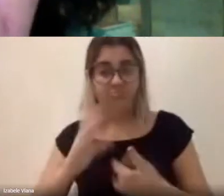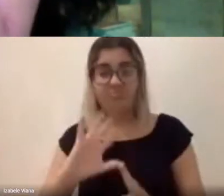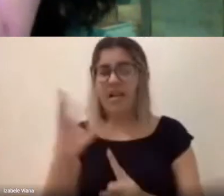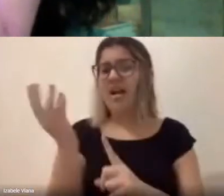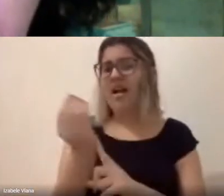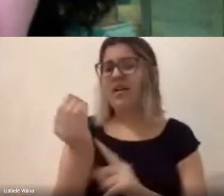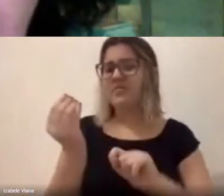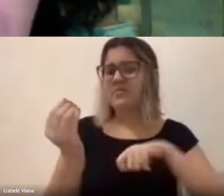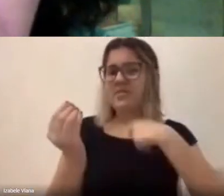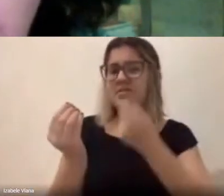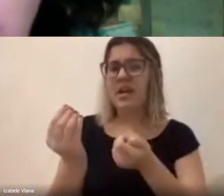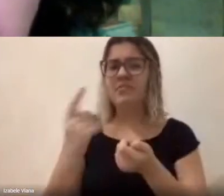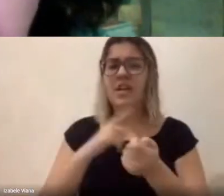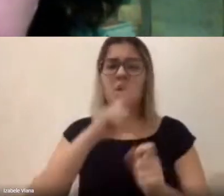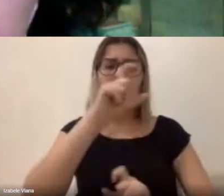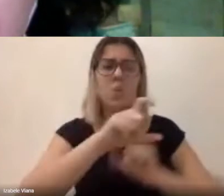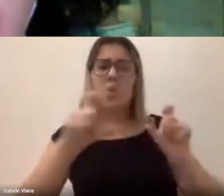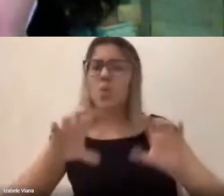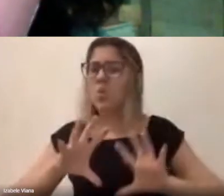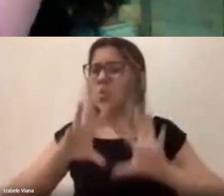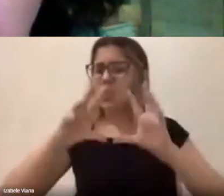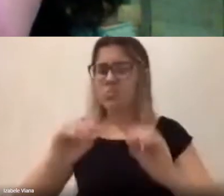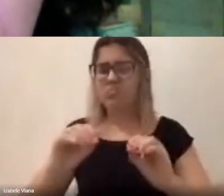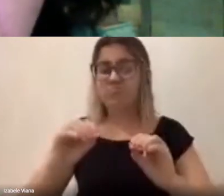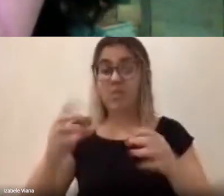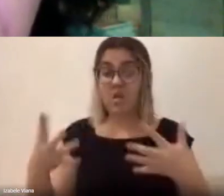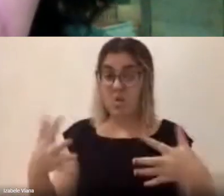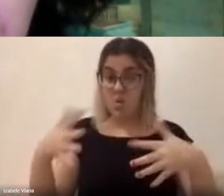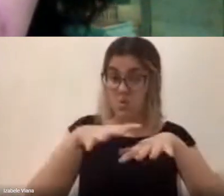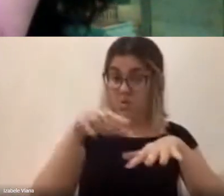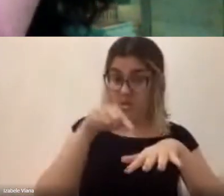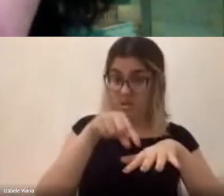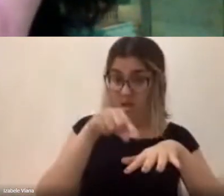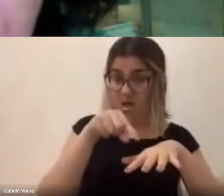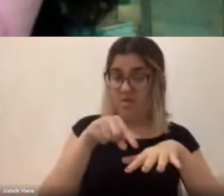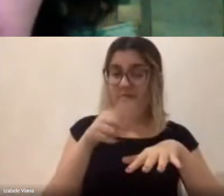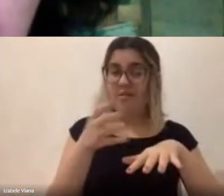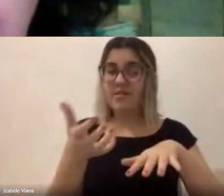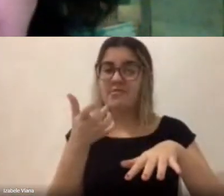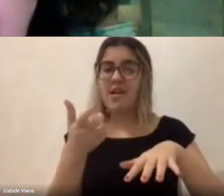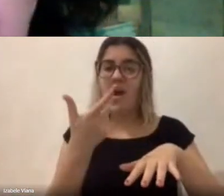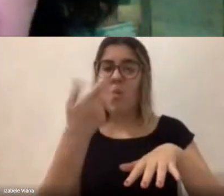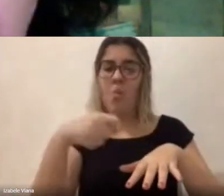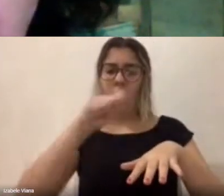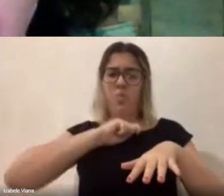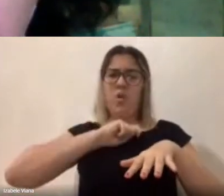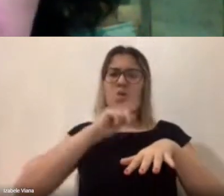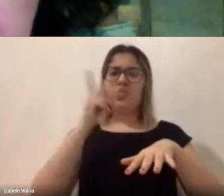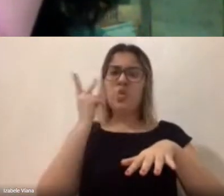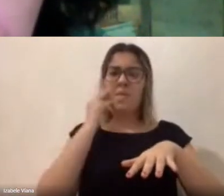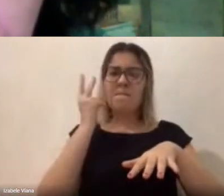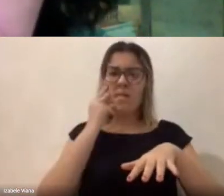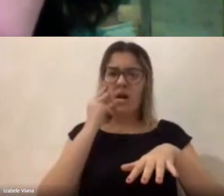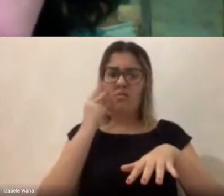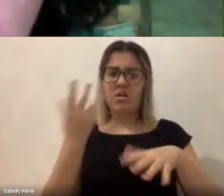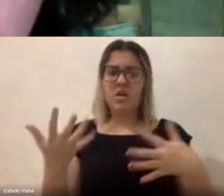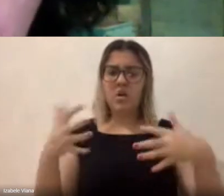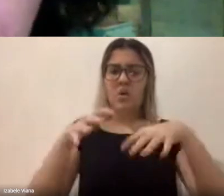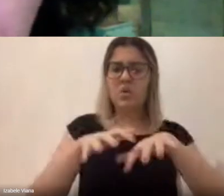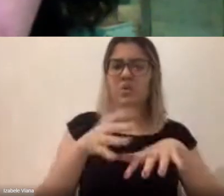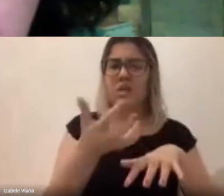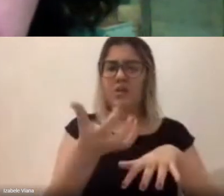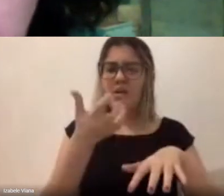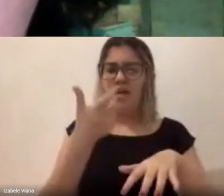pessoa. A inclusão quer te normatizar. A inclusão quer te excepcionalizar.